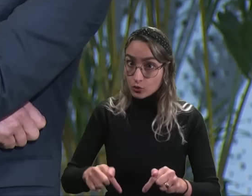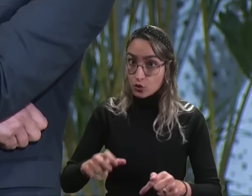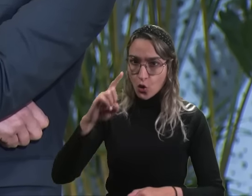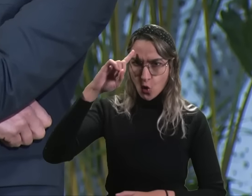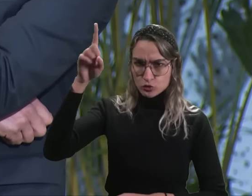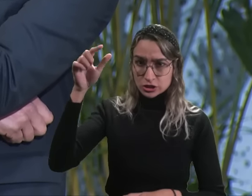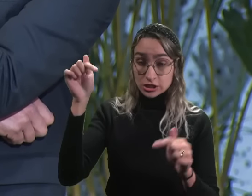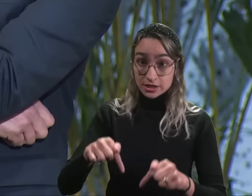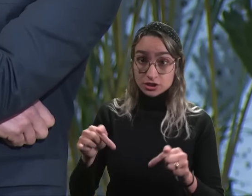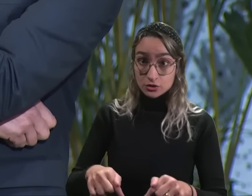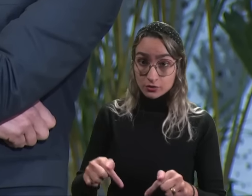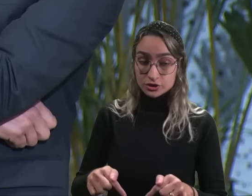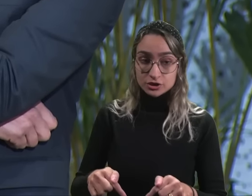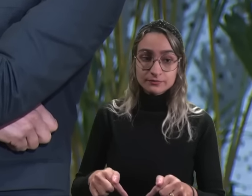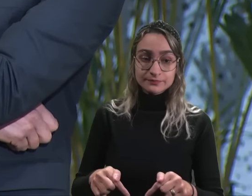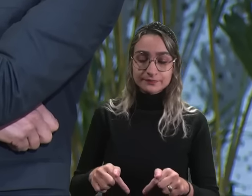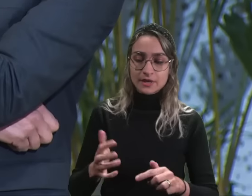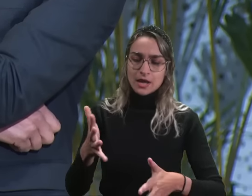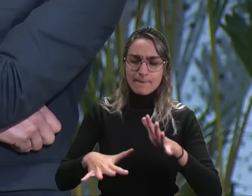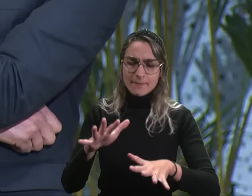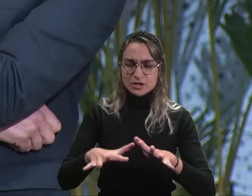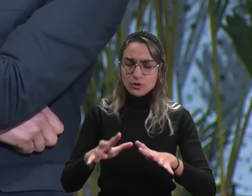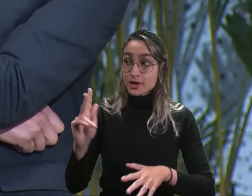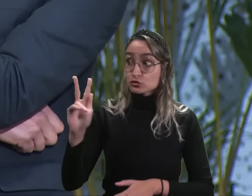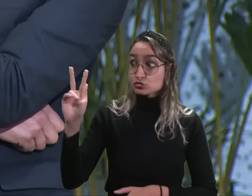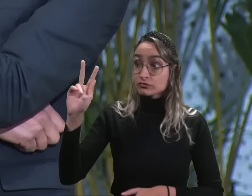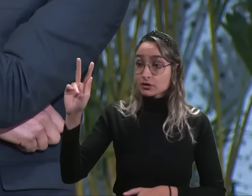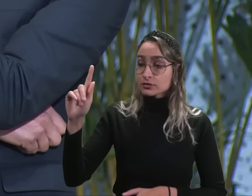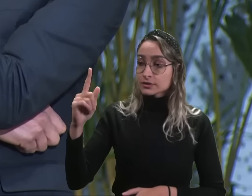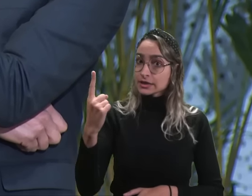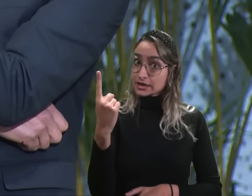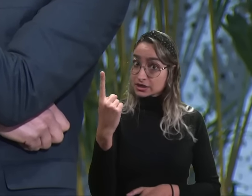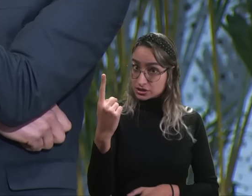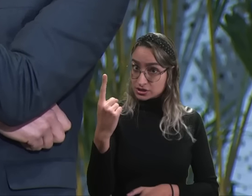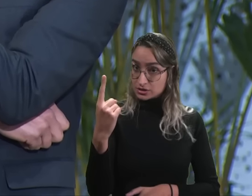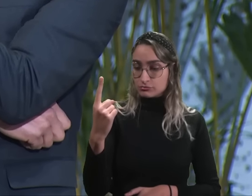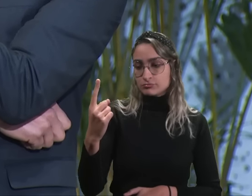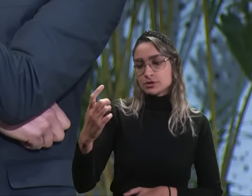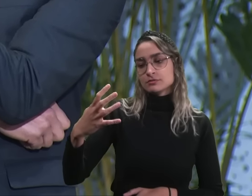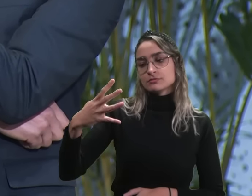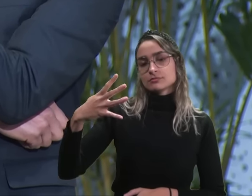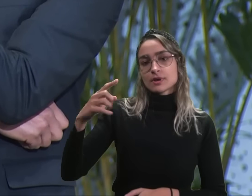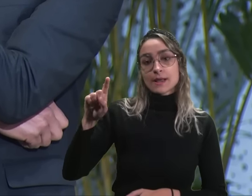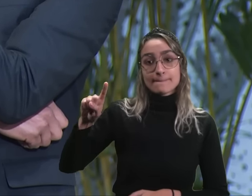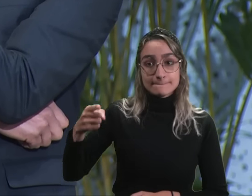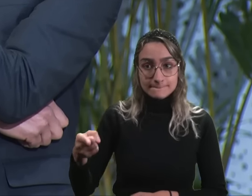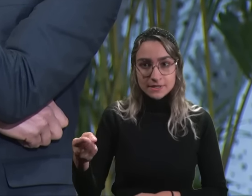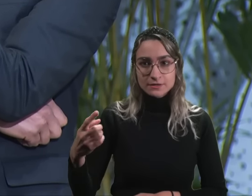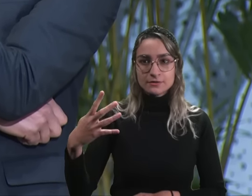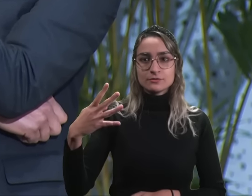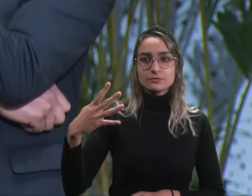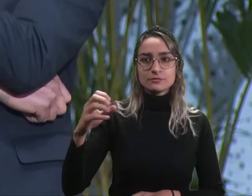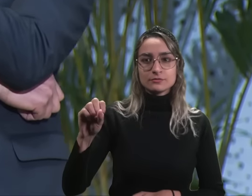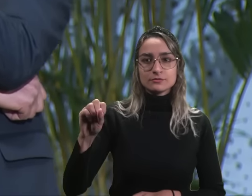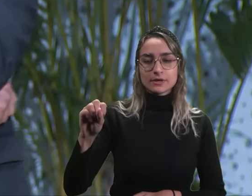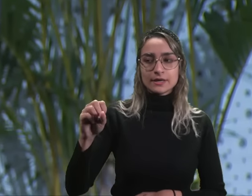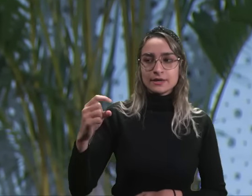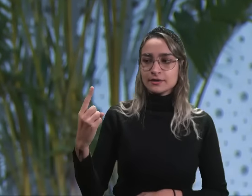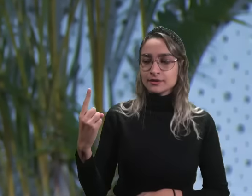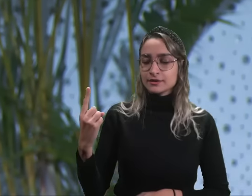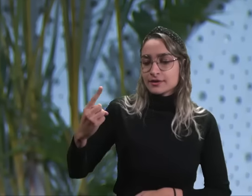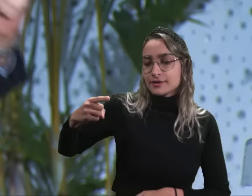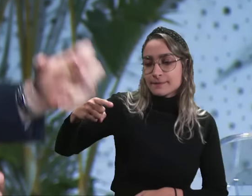pouco em torno de R 15.500 que que você acha Marcos é um bom dinheiro não é verdade e ele pegou